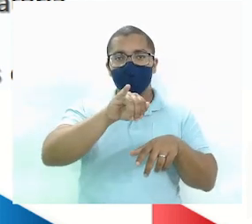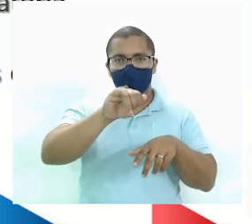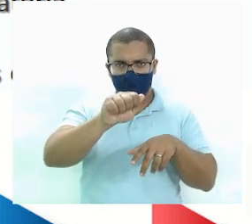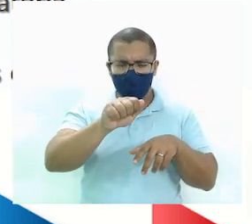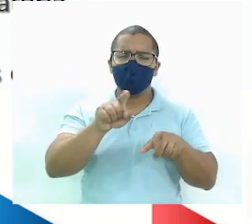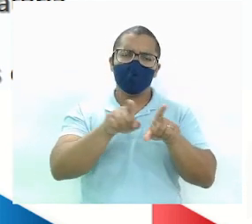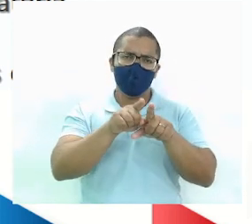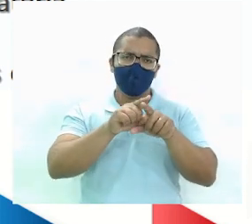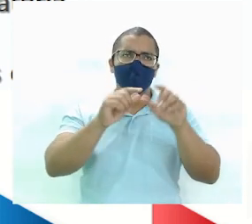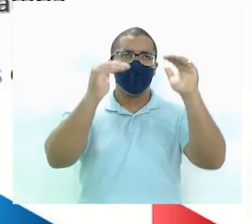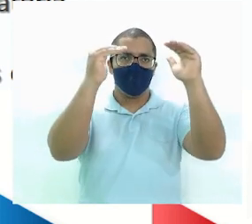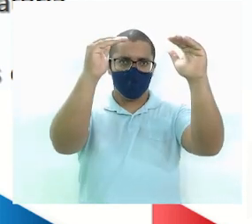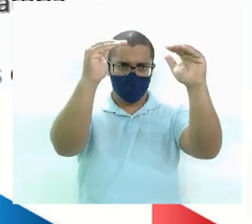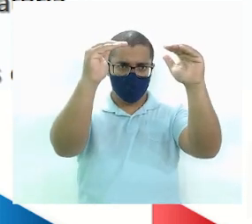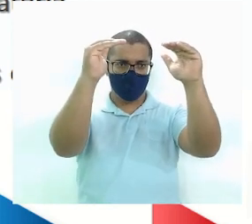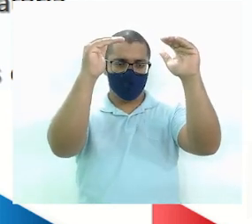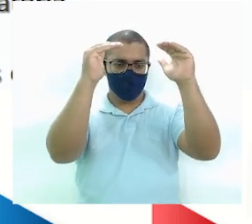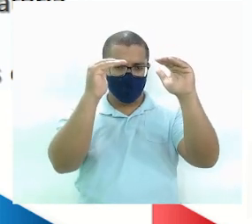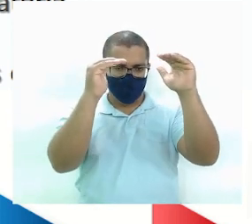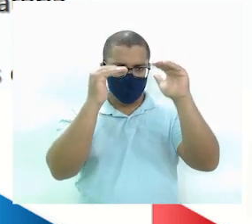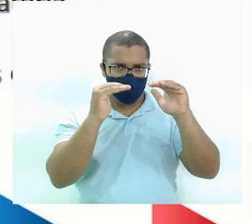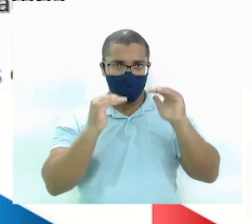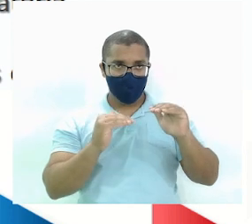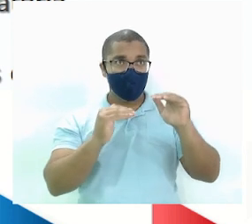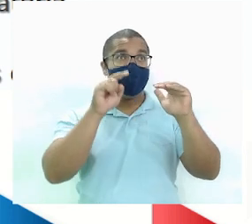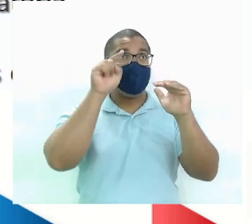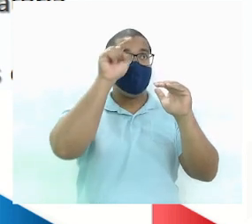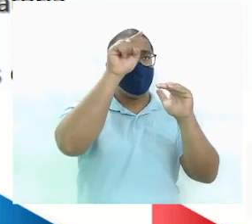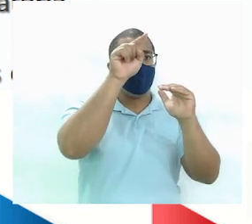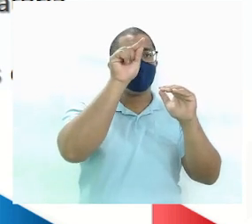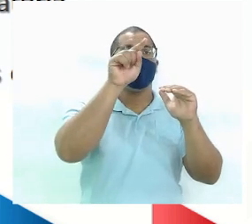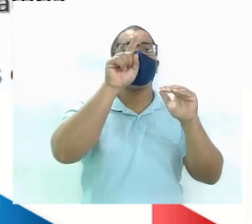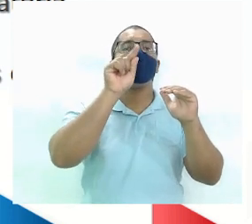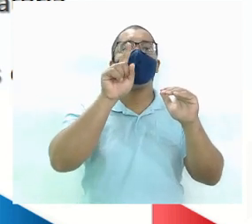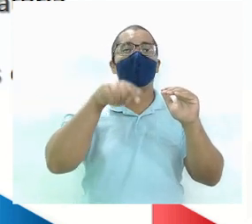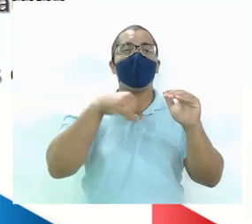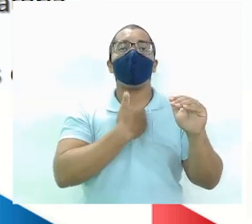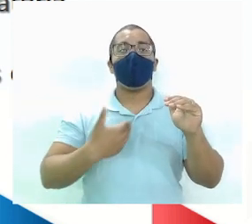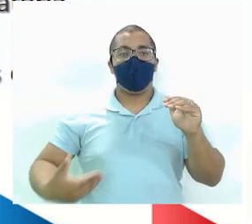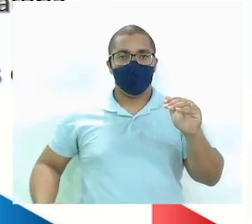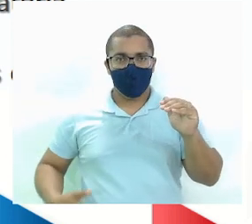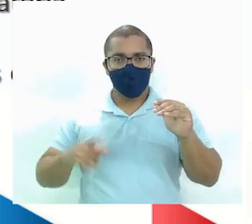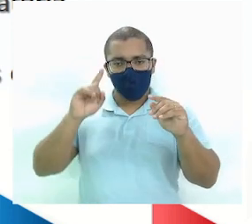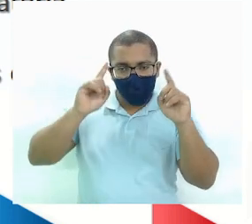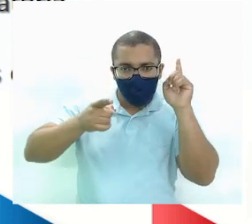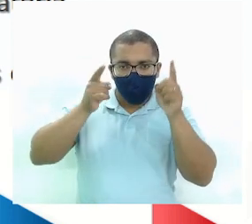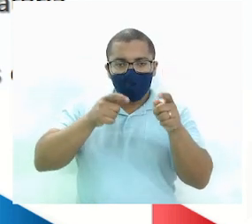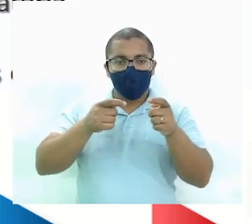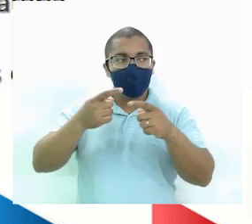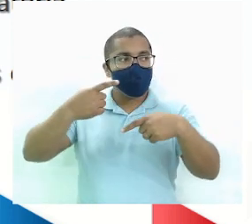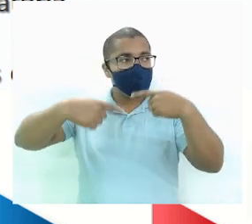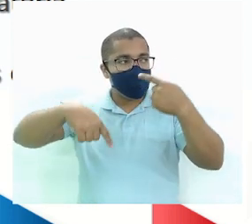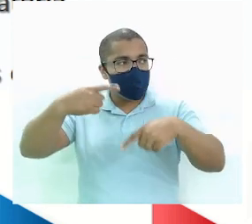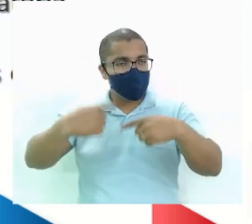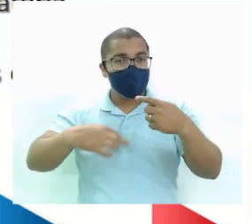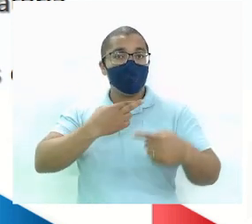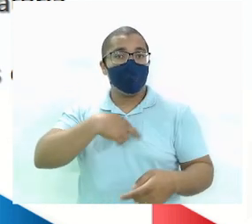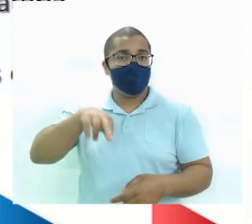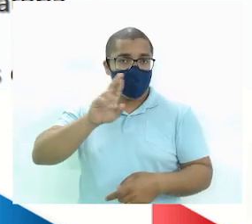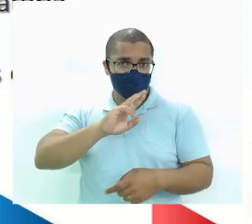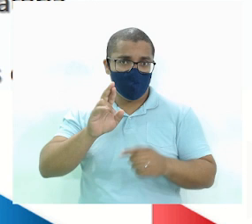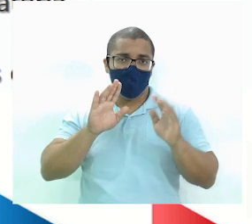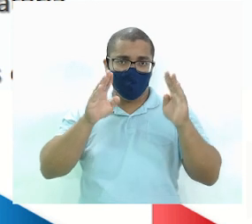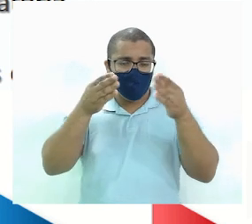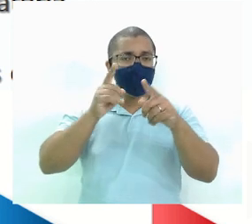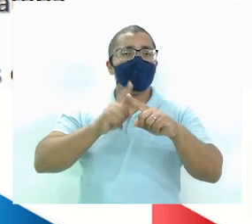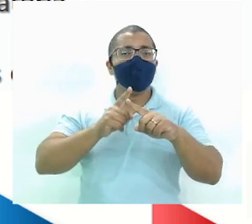hierarquia e no topo da pirâmide social estavam seus governantes. Sua função, além de política, era religiosa, pois